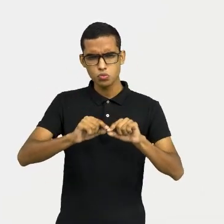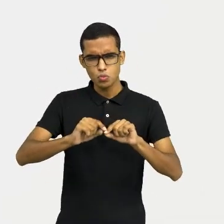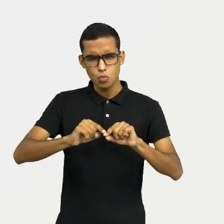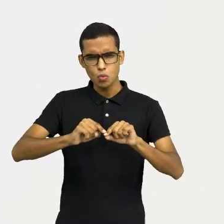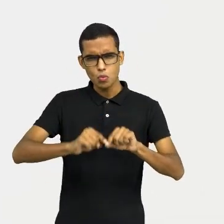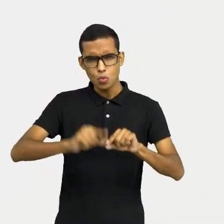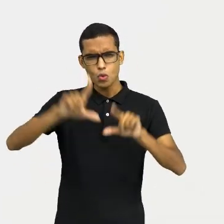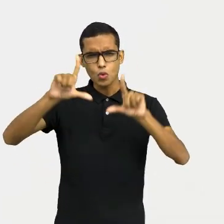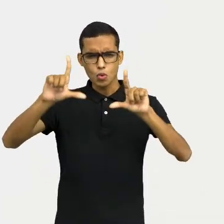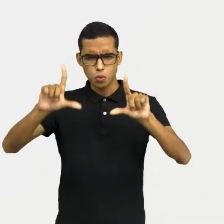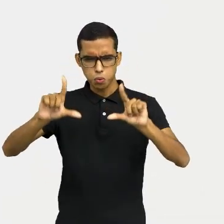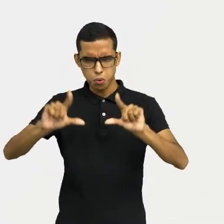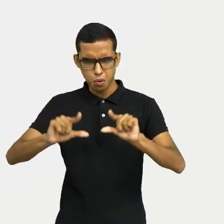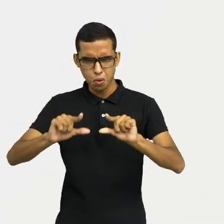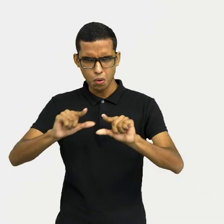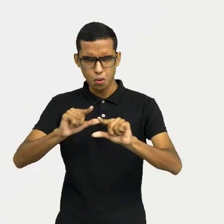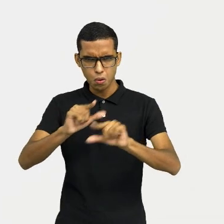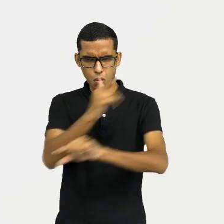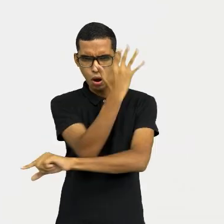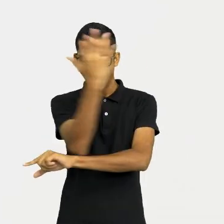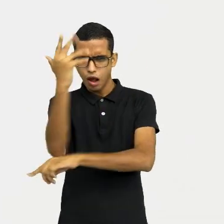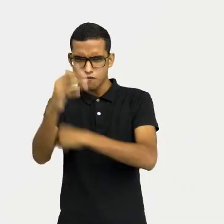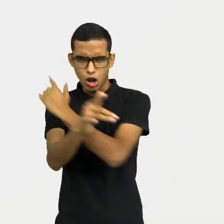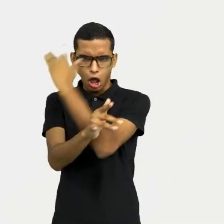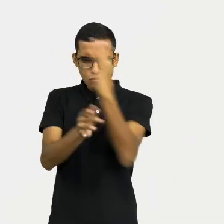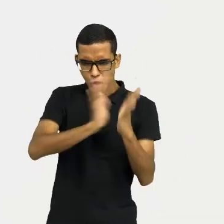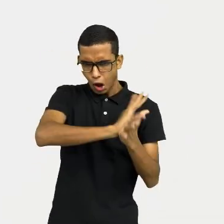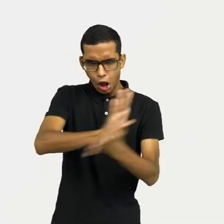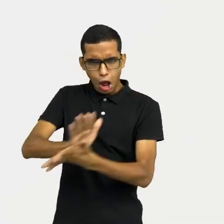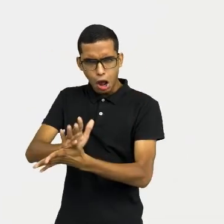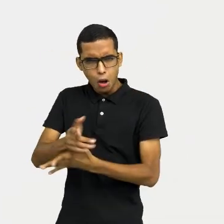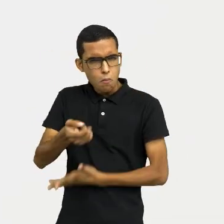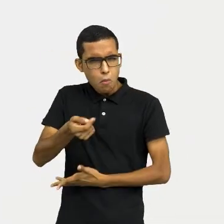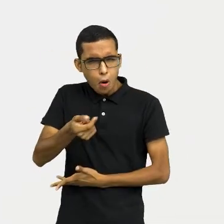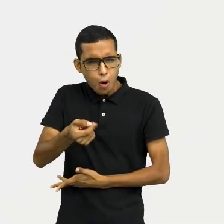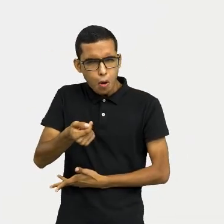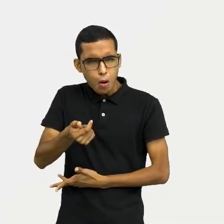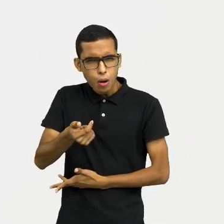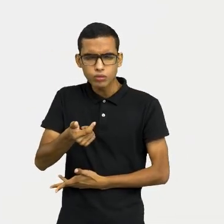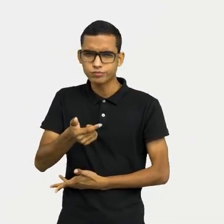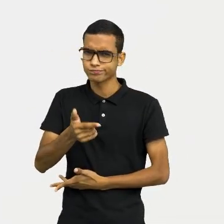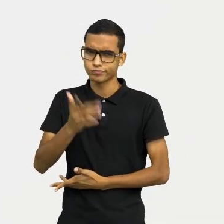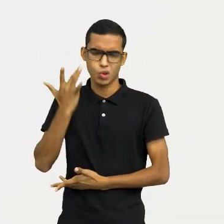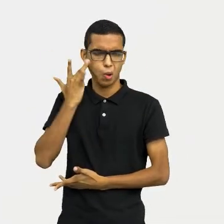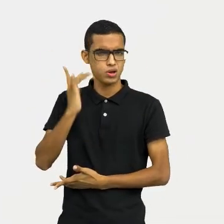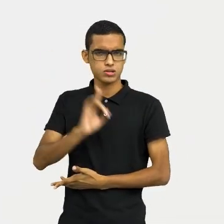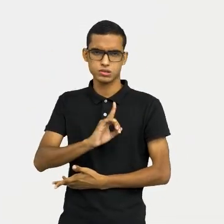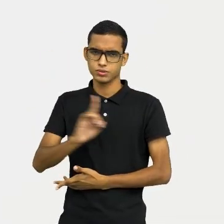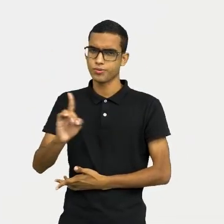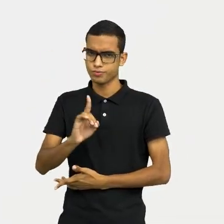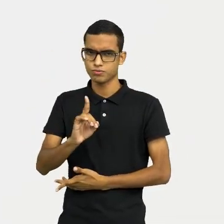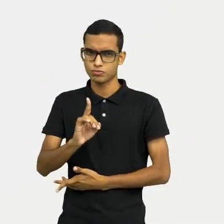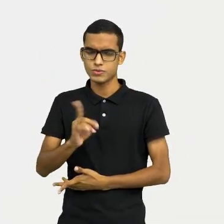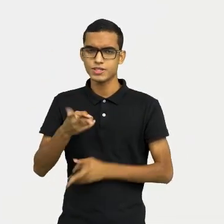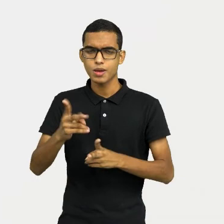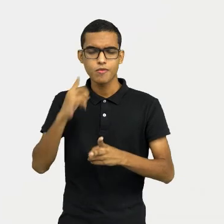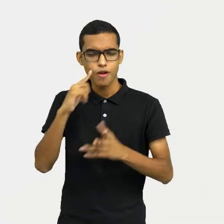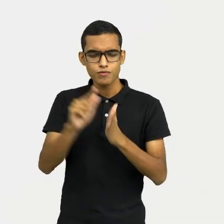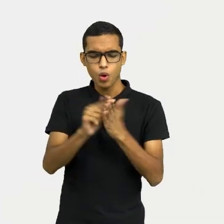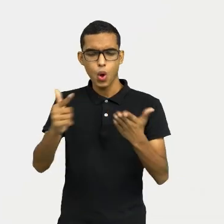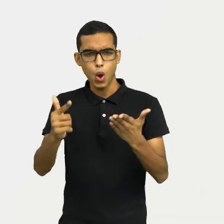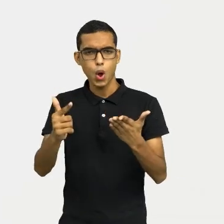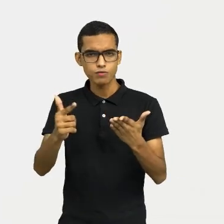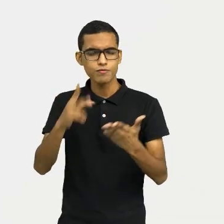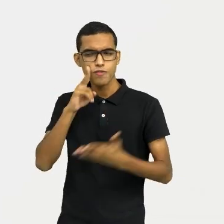acontecendo? Não sei, parece que não é isso? A gente vê pelo jornal aí de todo dia que é totalmente